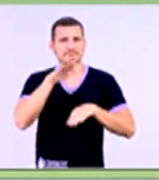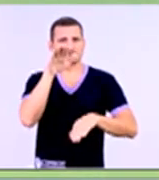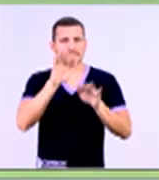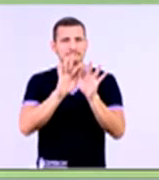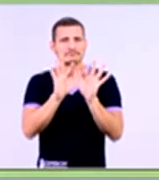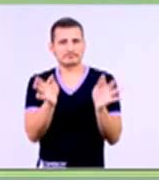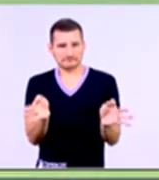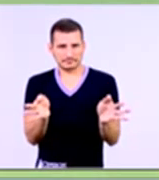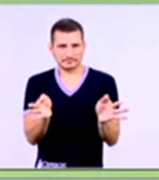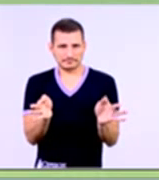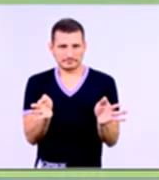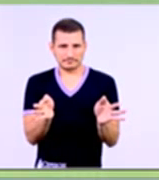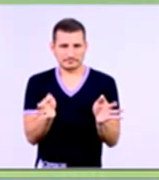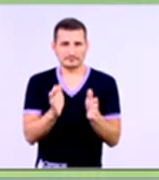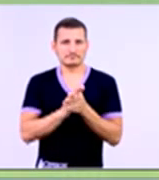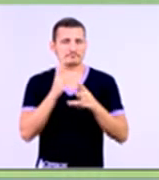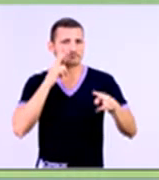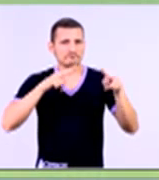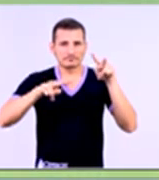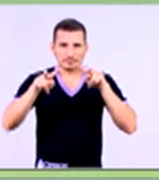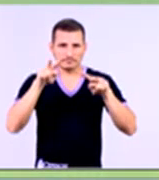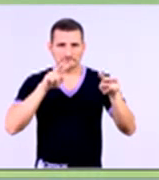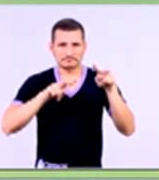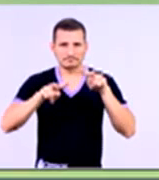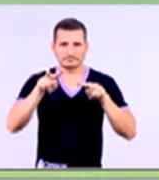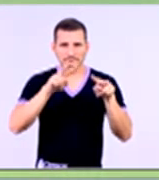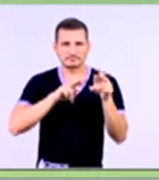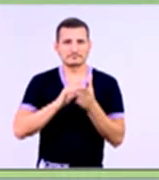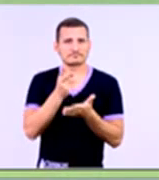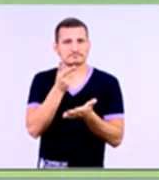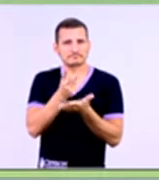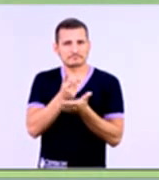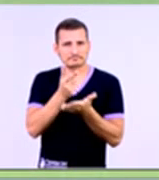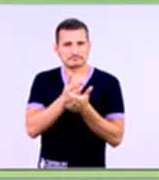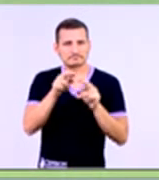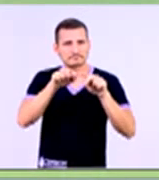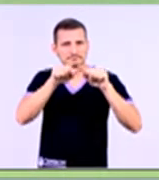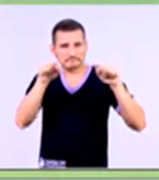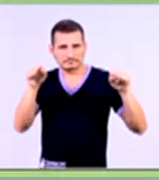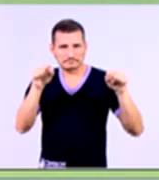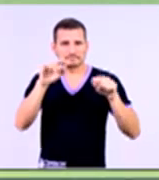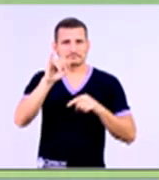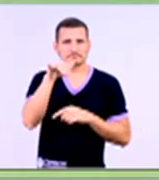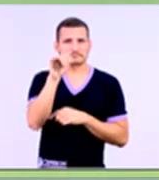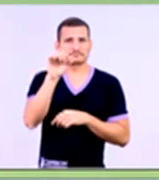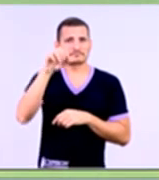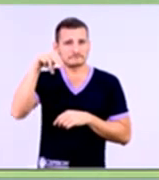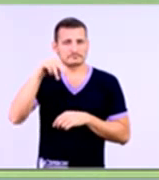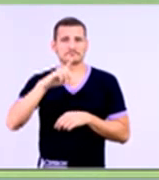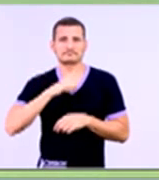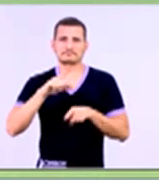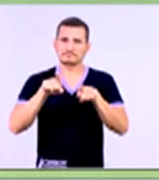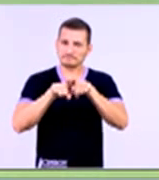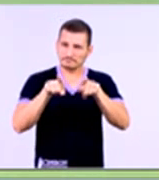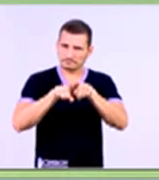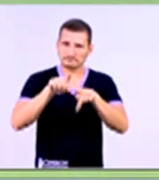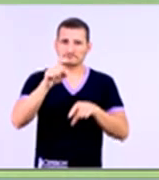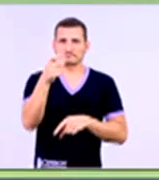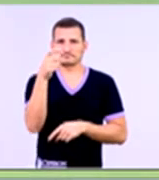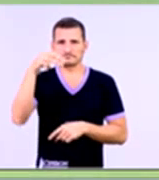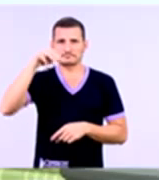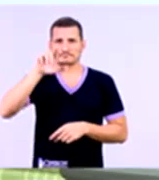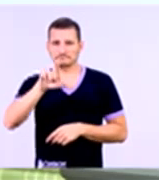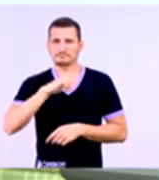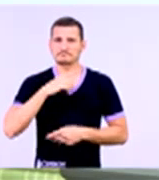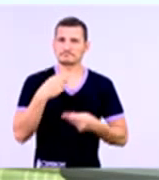simplificada, inclusive visualmente. Na mesma linha do JSON, nós temos o XML, que trata e também nos dá essa flexibilidade